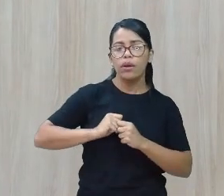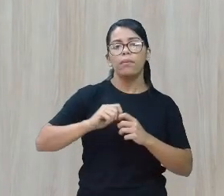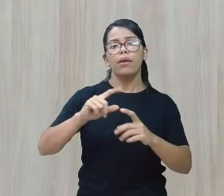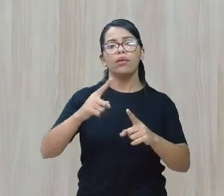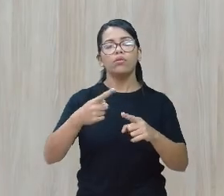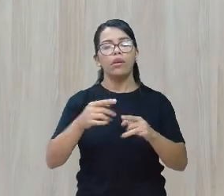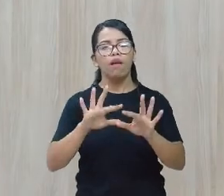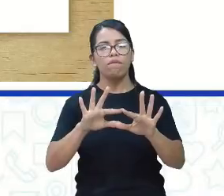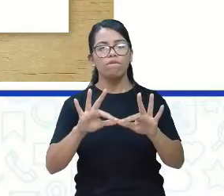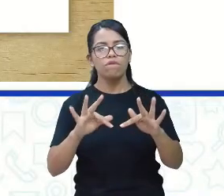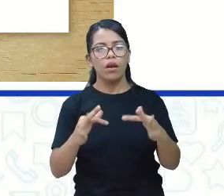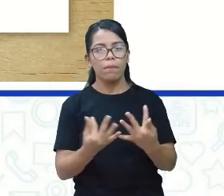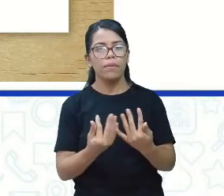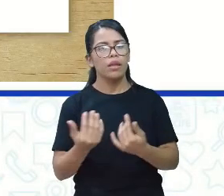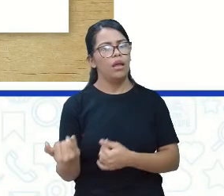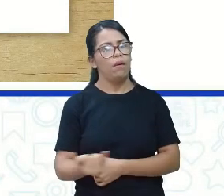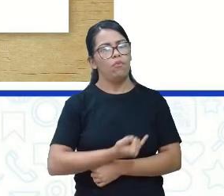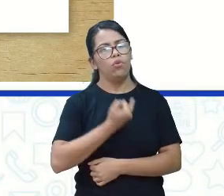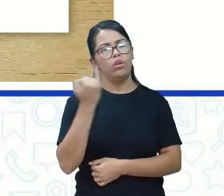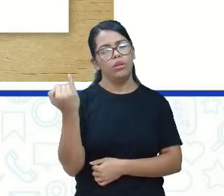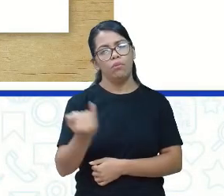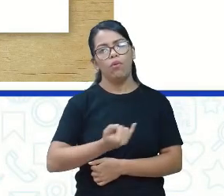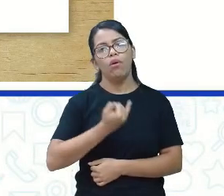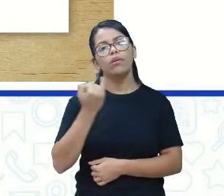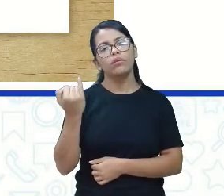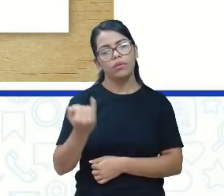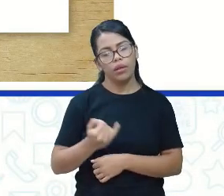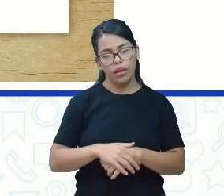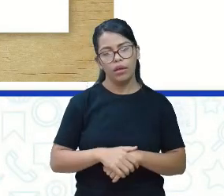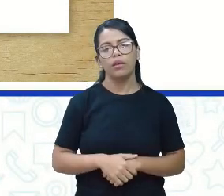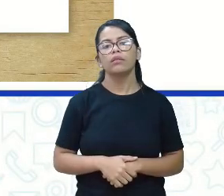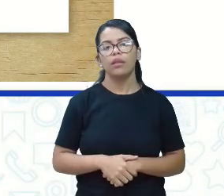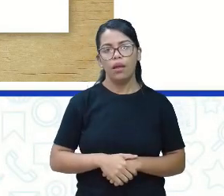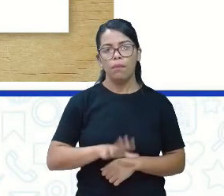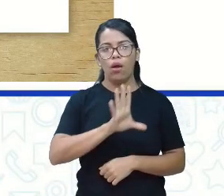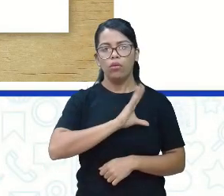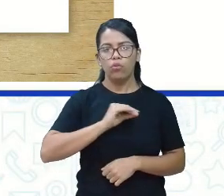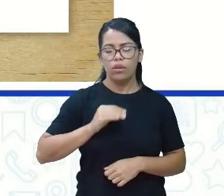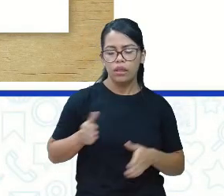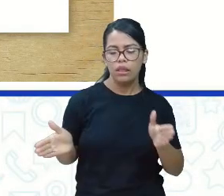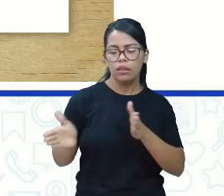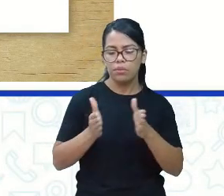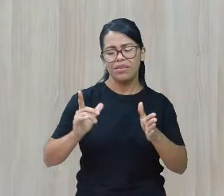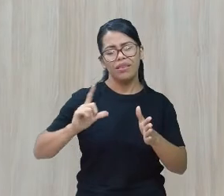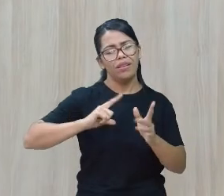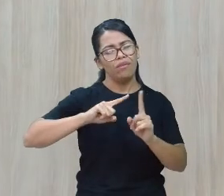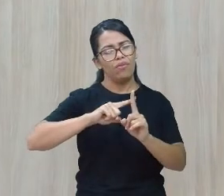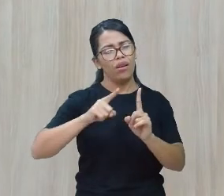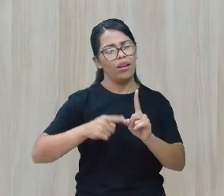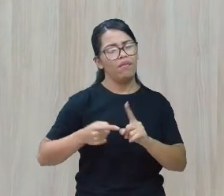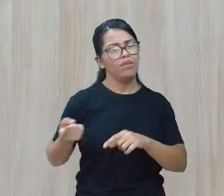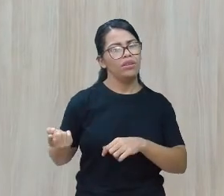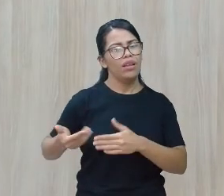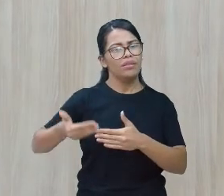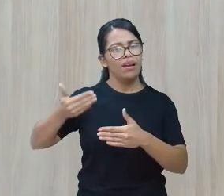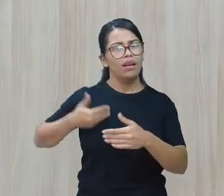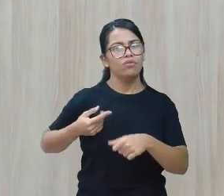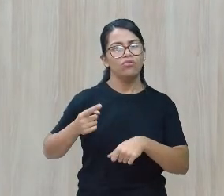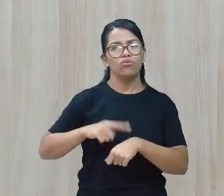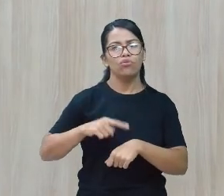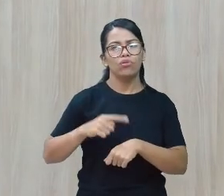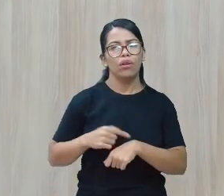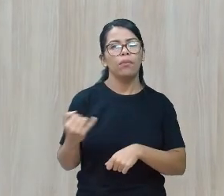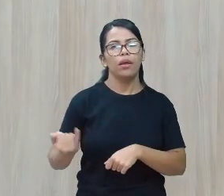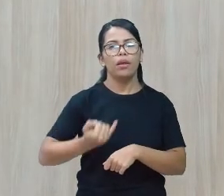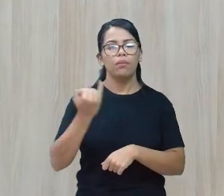muito importante para os adolescentes que, nessa fase, conseguiram a gravidez precoce. Então, é muito importante que a